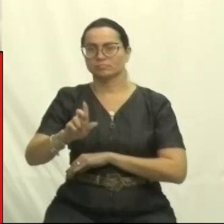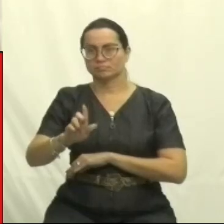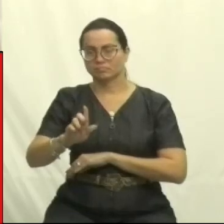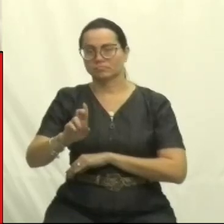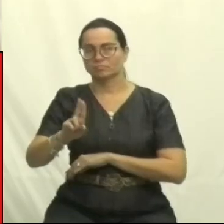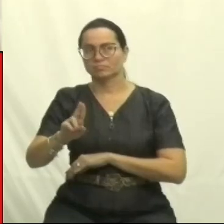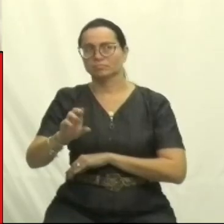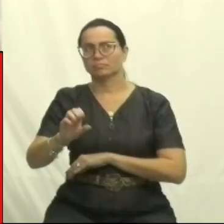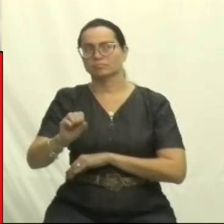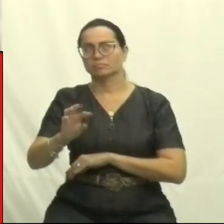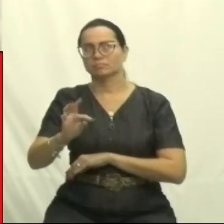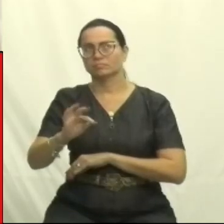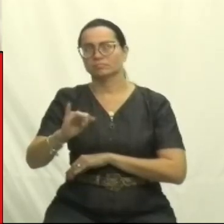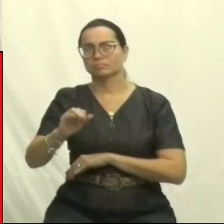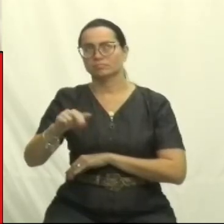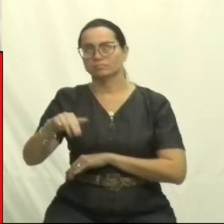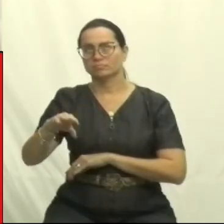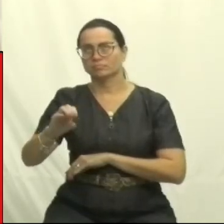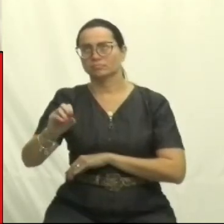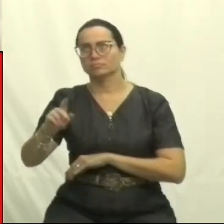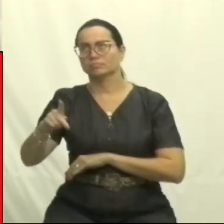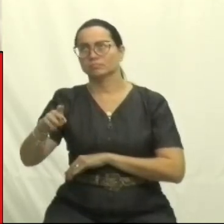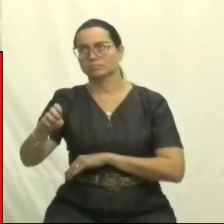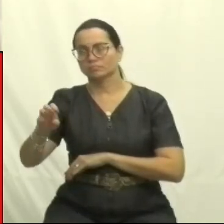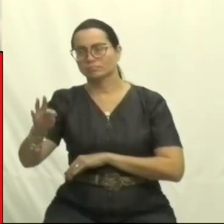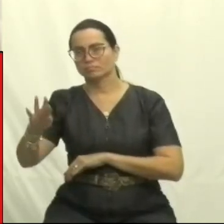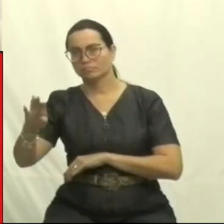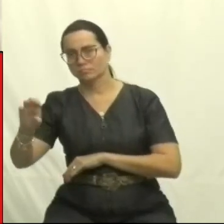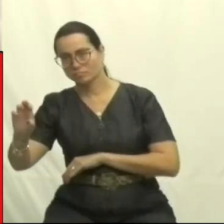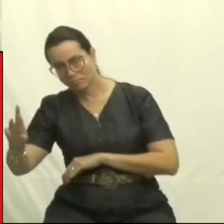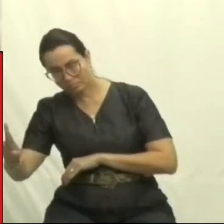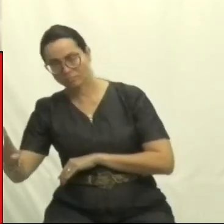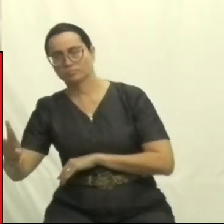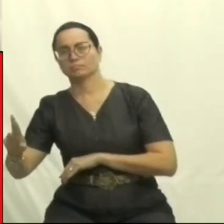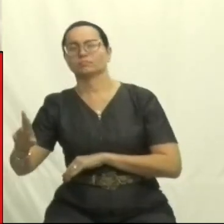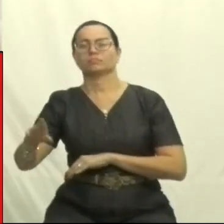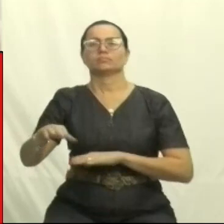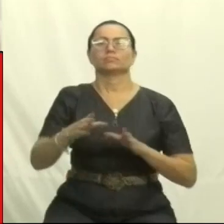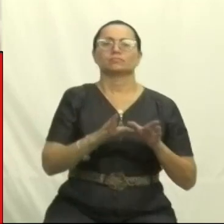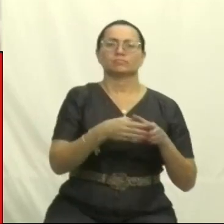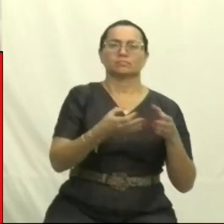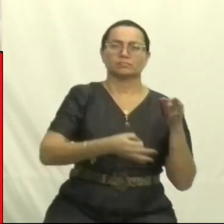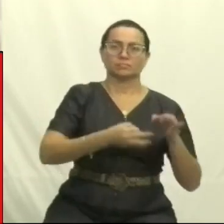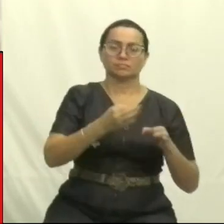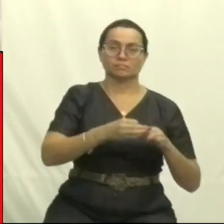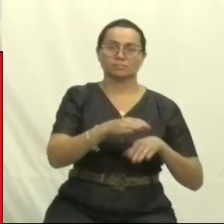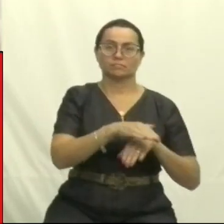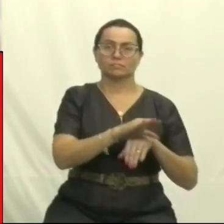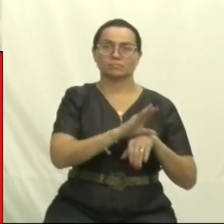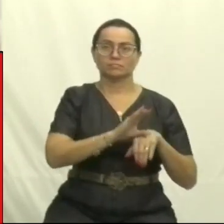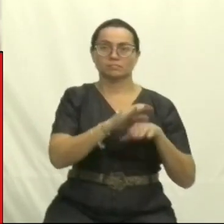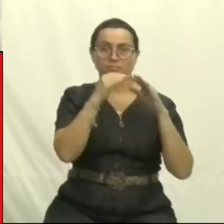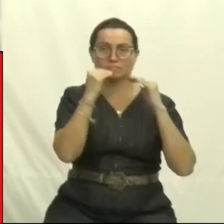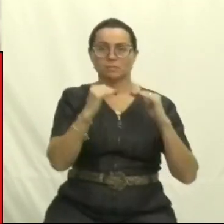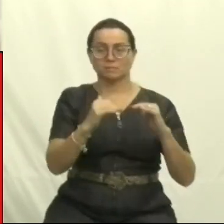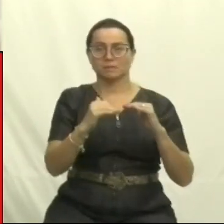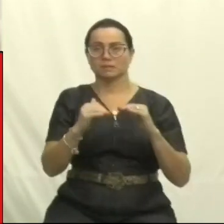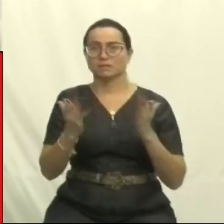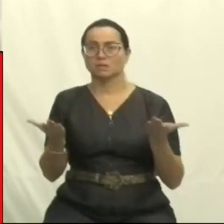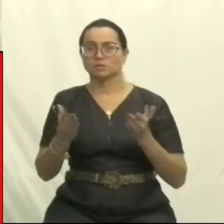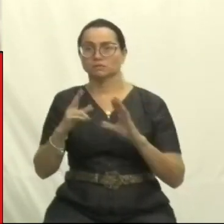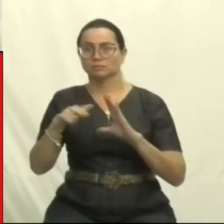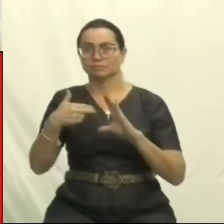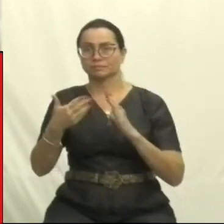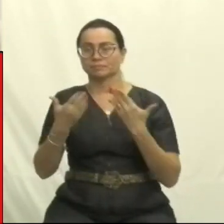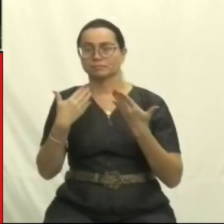de Justiça e Redação opinou pela legalidade e constitucionalidade e encaminhou ao plenário. O projeto está em discussão.